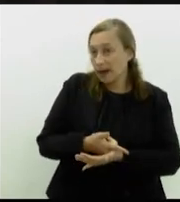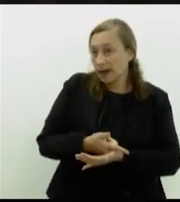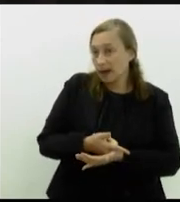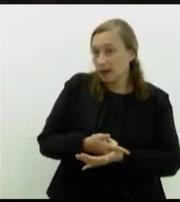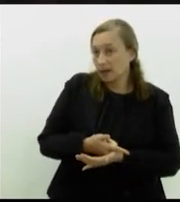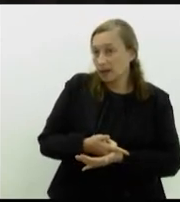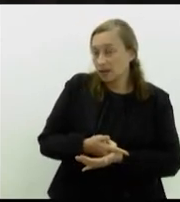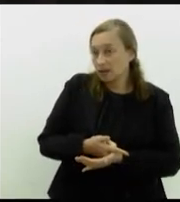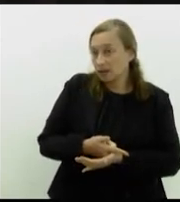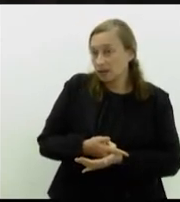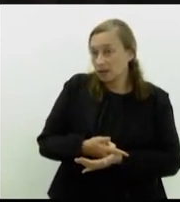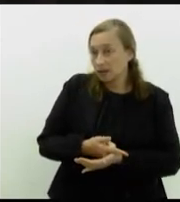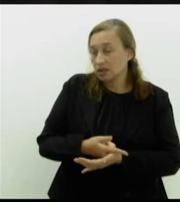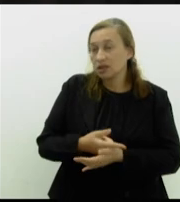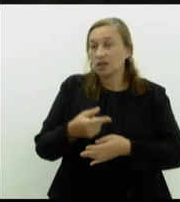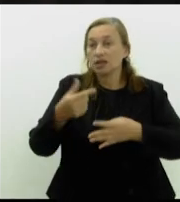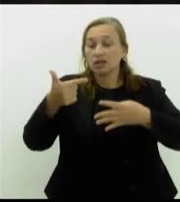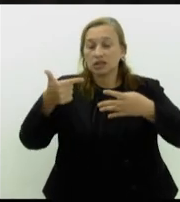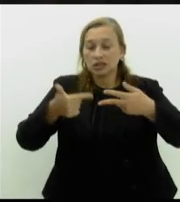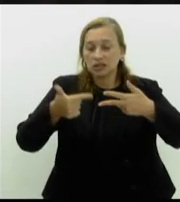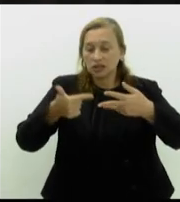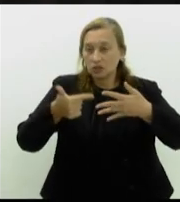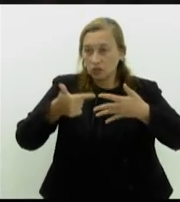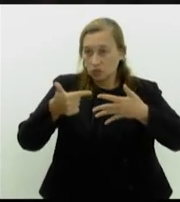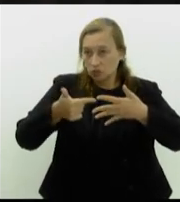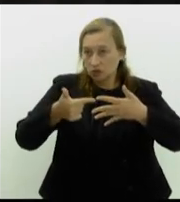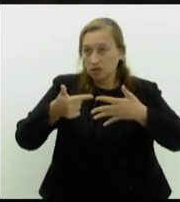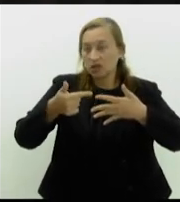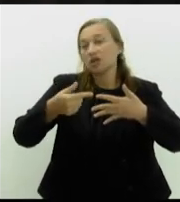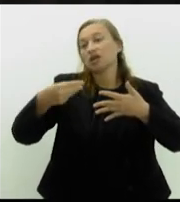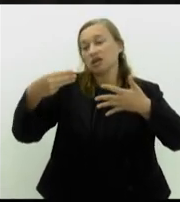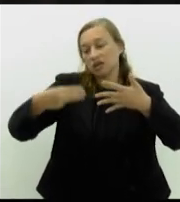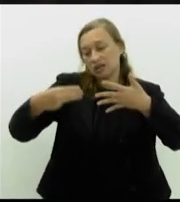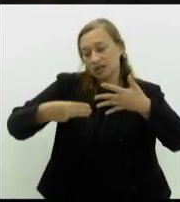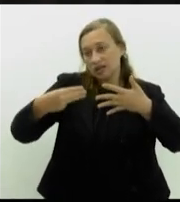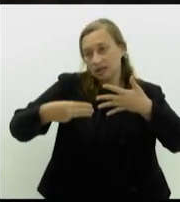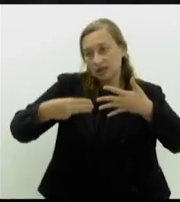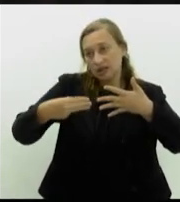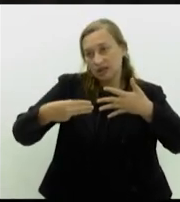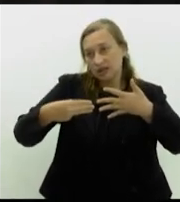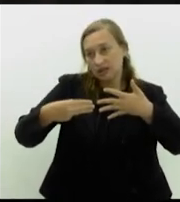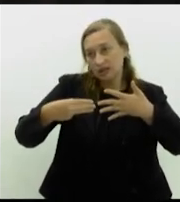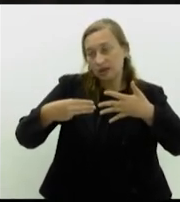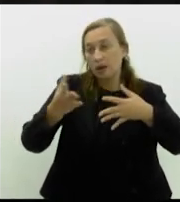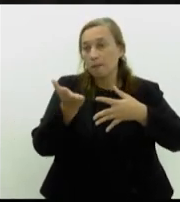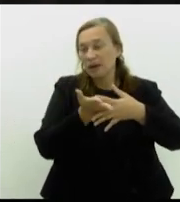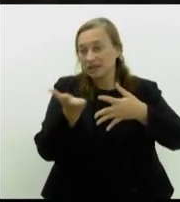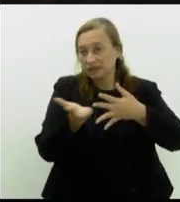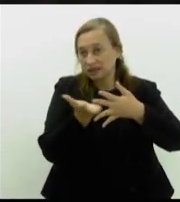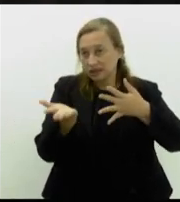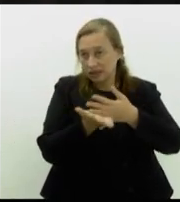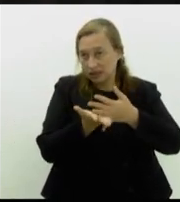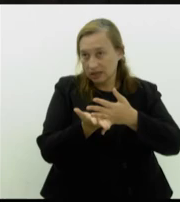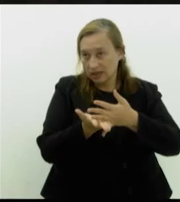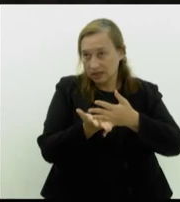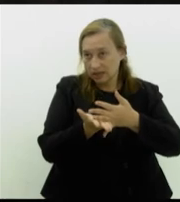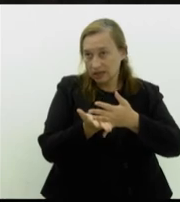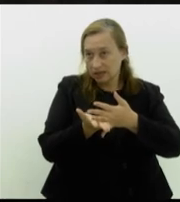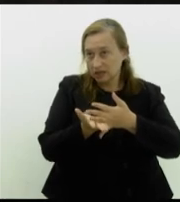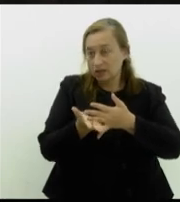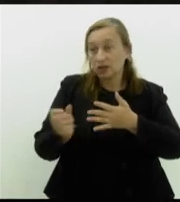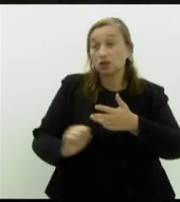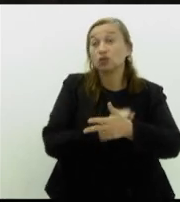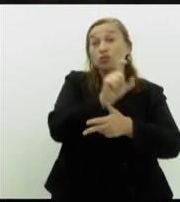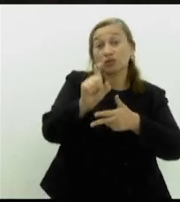as segundas e terceiras parcelas das reposições salariais do Poder